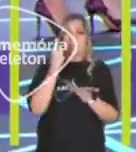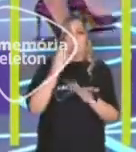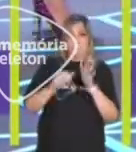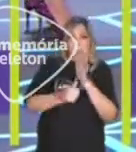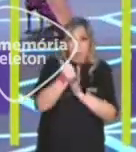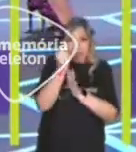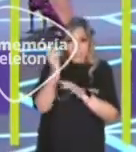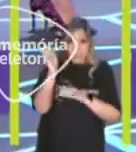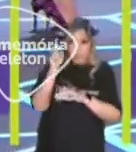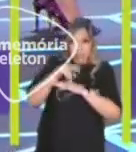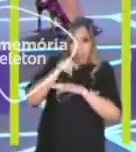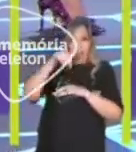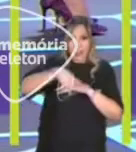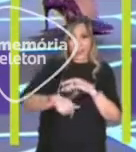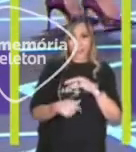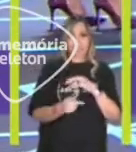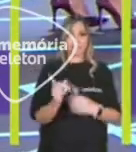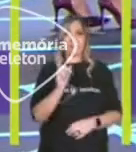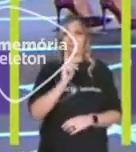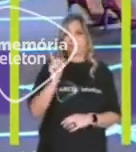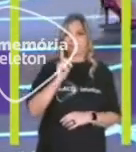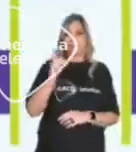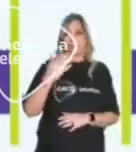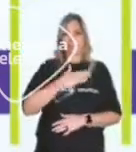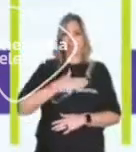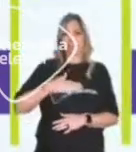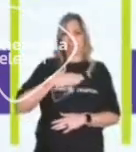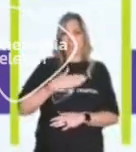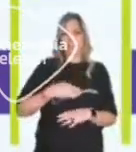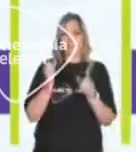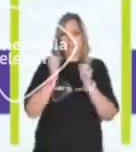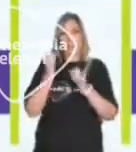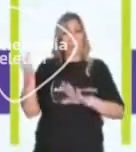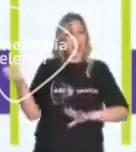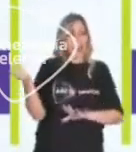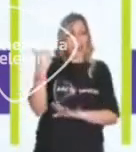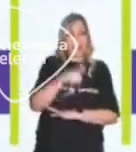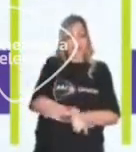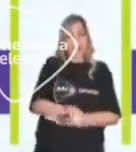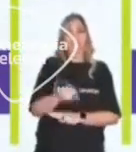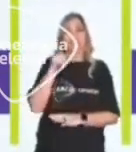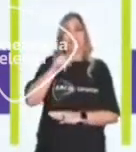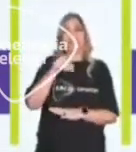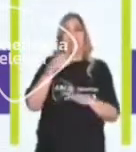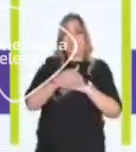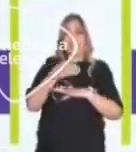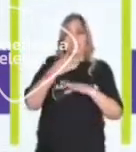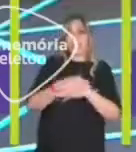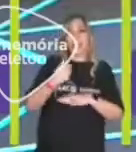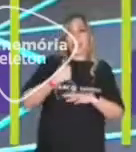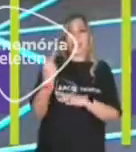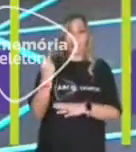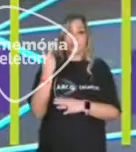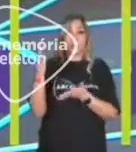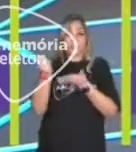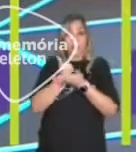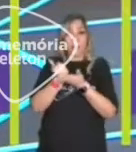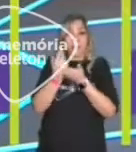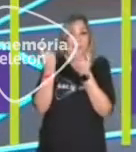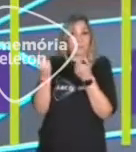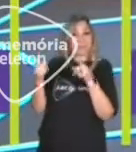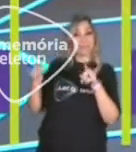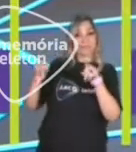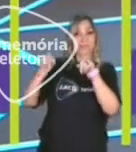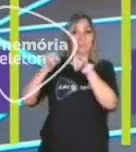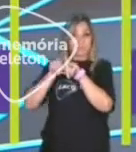Boa noite a todos novamente estamos aqui estou representando a raia e Drogasil